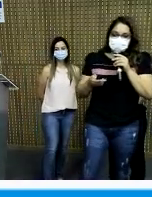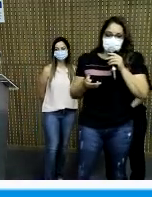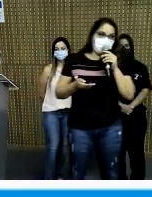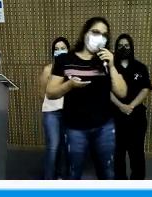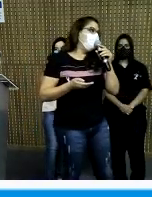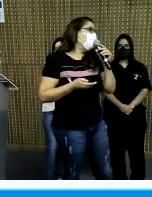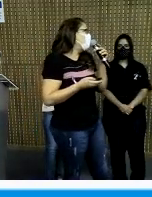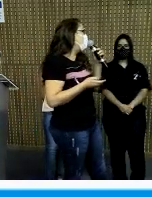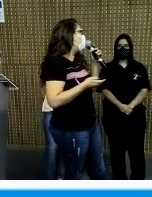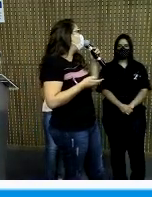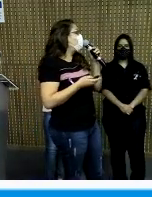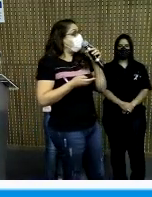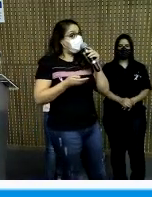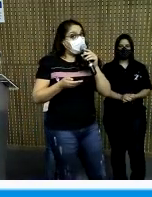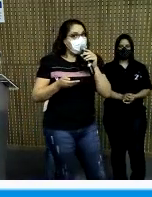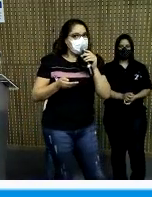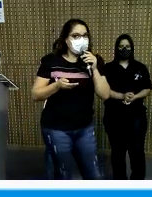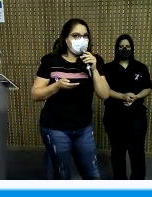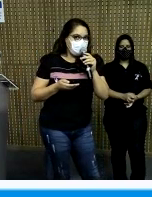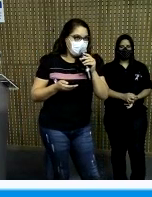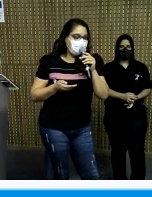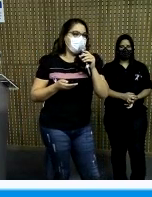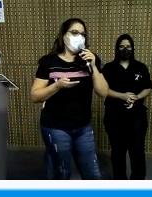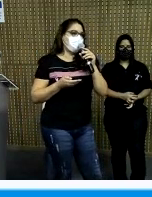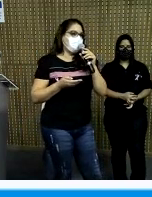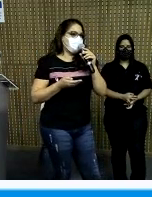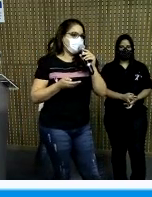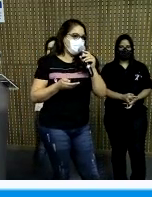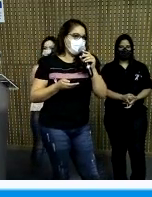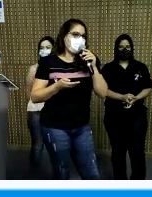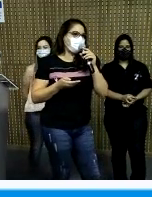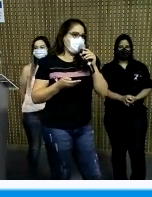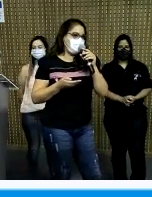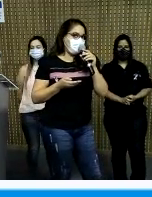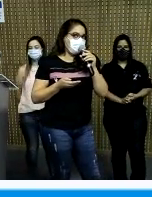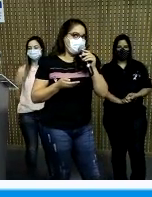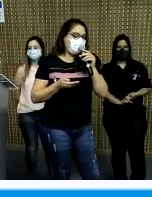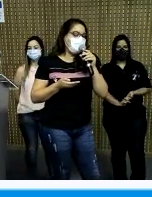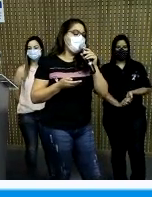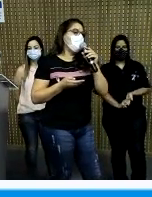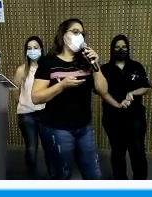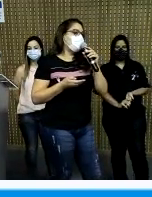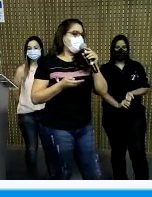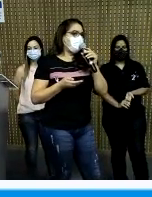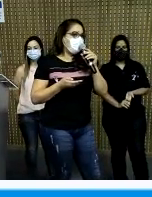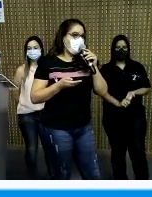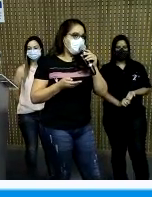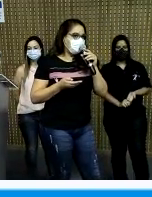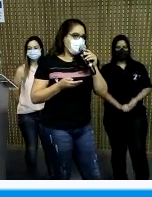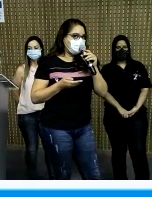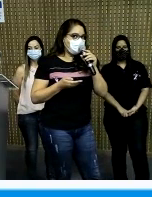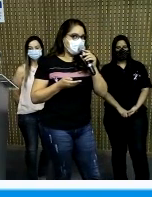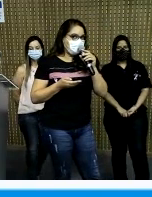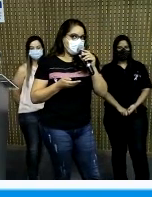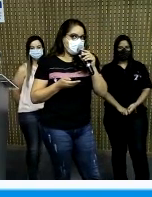O CISREG, aproveitando que a Marissa está aqui e que a nossa administrativa é bastante ativa, né? Eu vou deixar para que ela comente